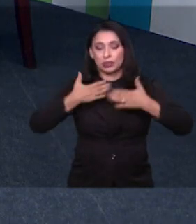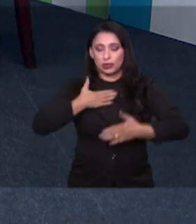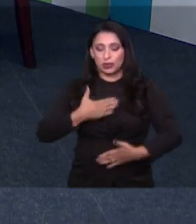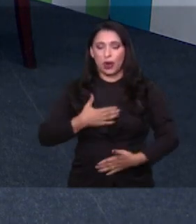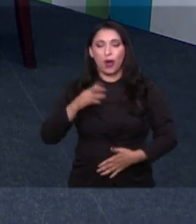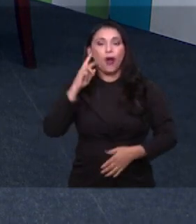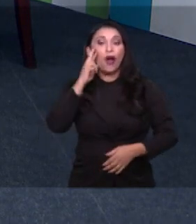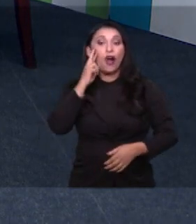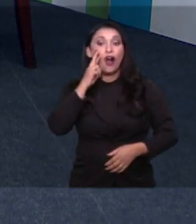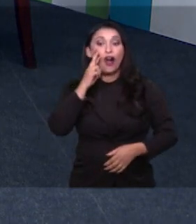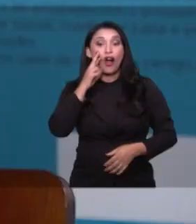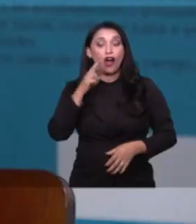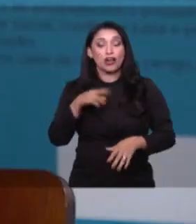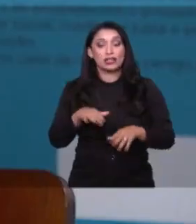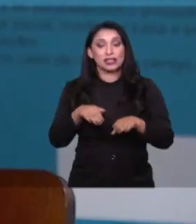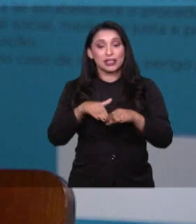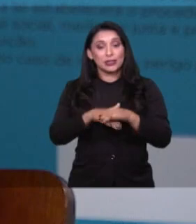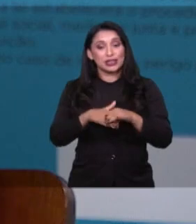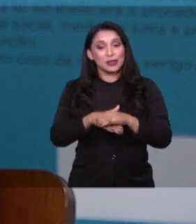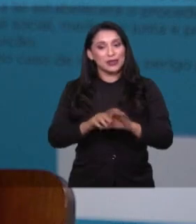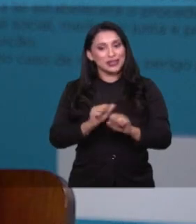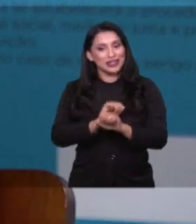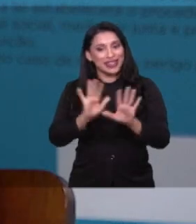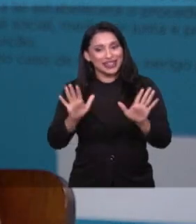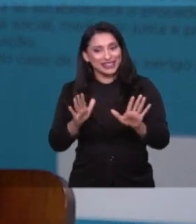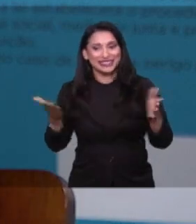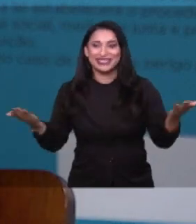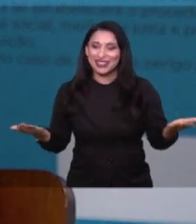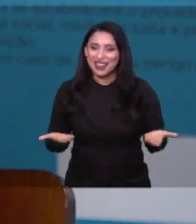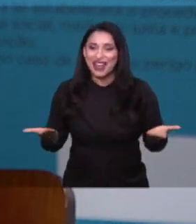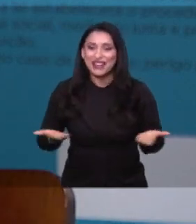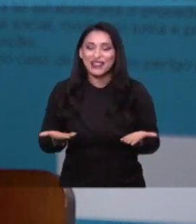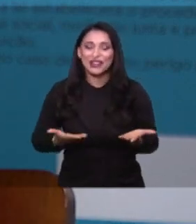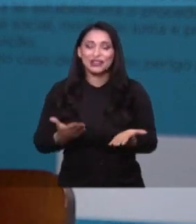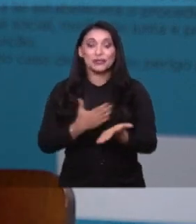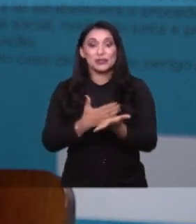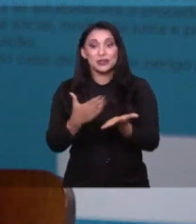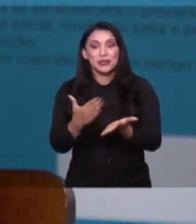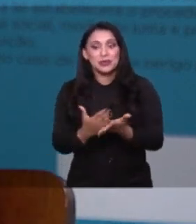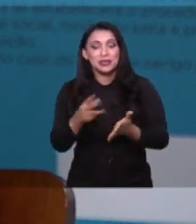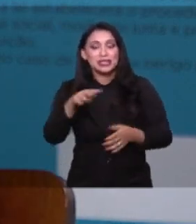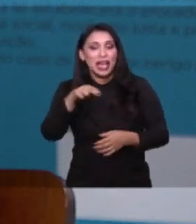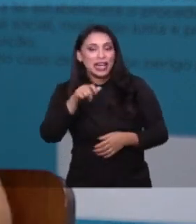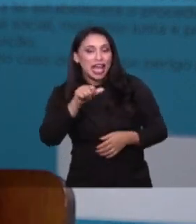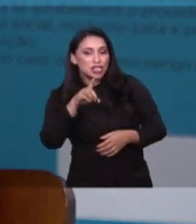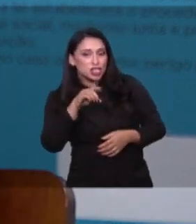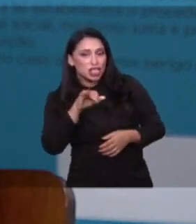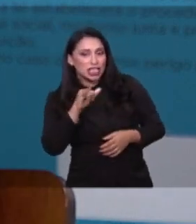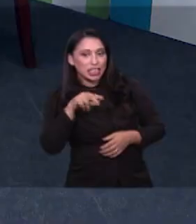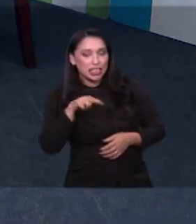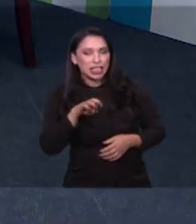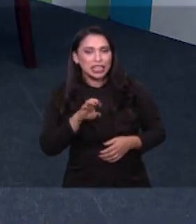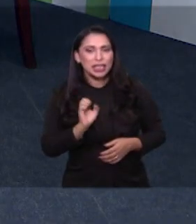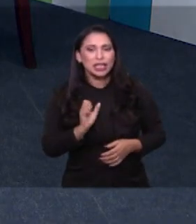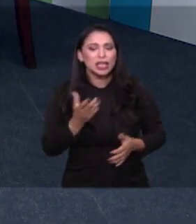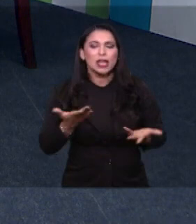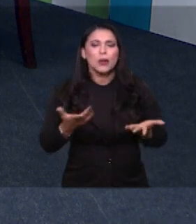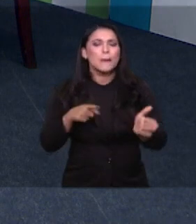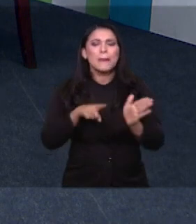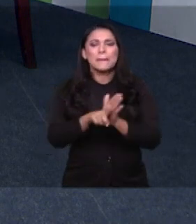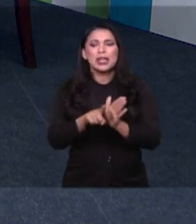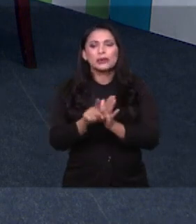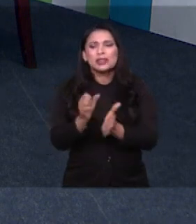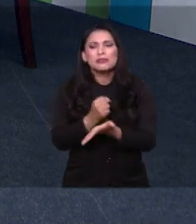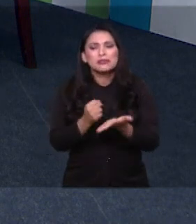conjunto rosa-choque e um sapato claro. E vamos começar aqui, então. Nadine, eu quero começar com uma pergunta que pode parecer